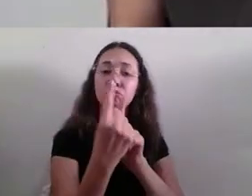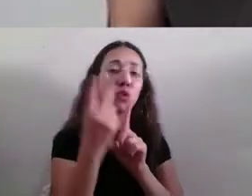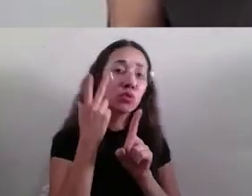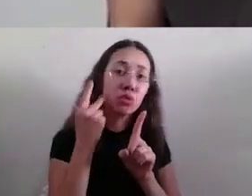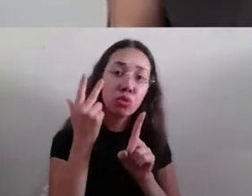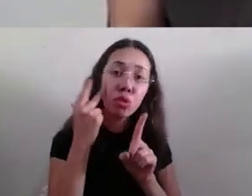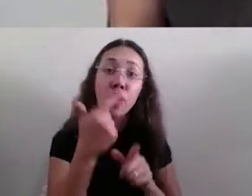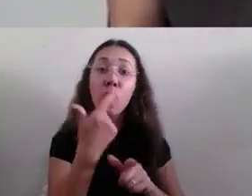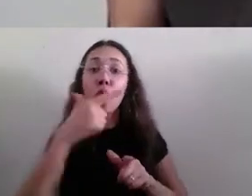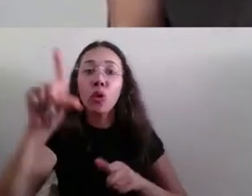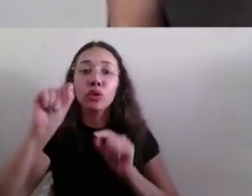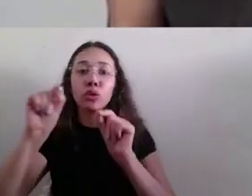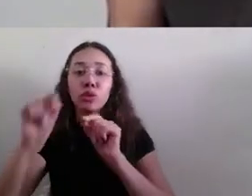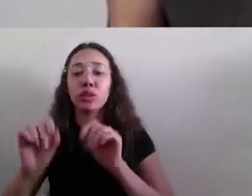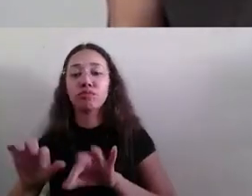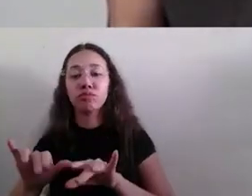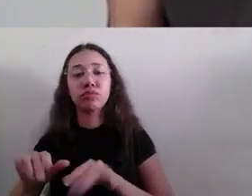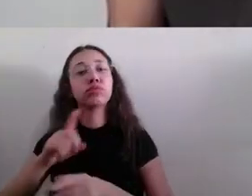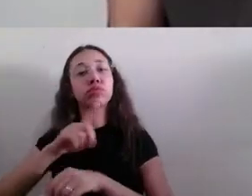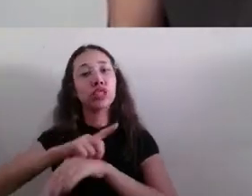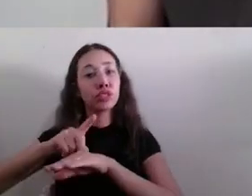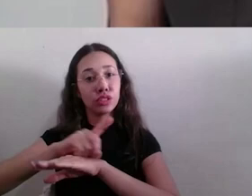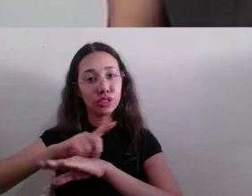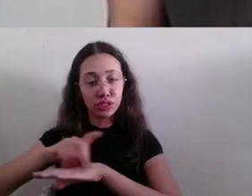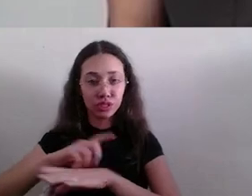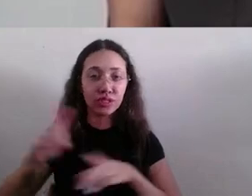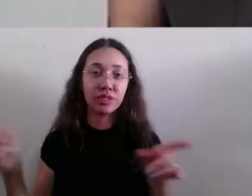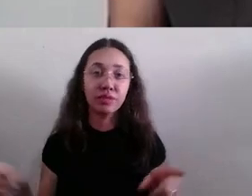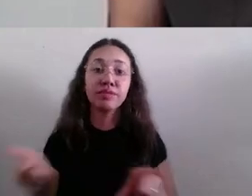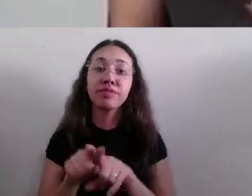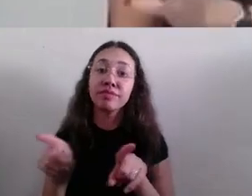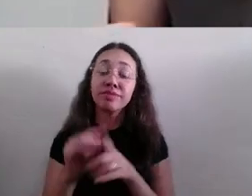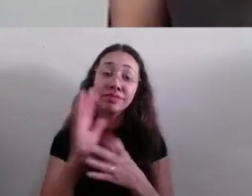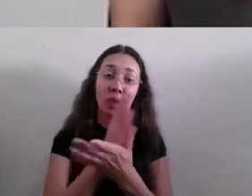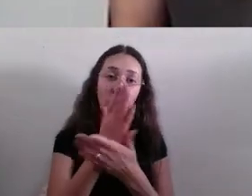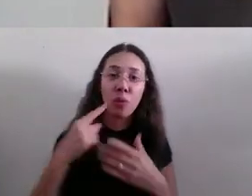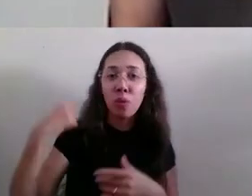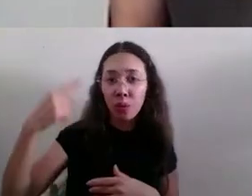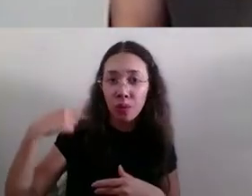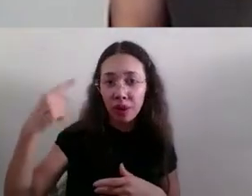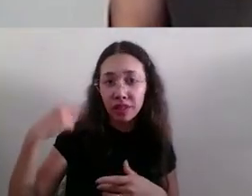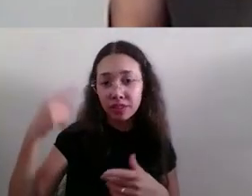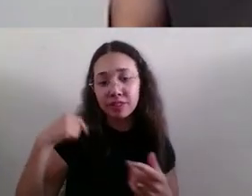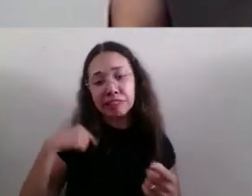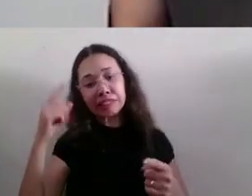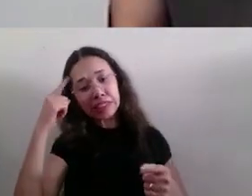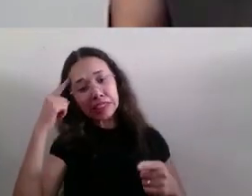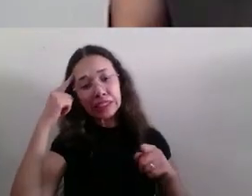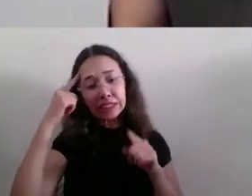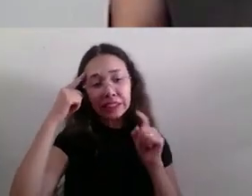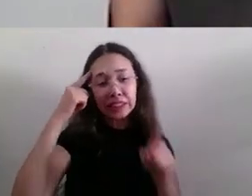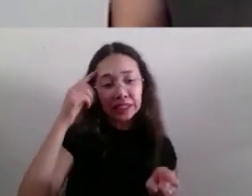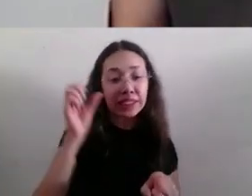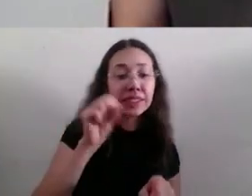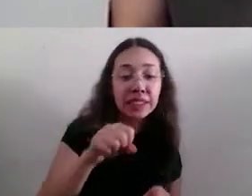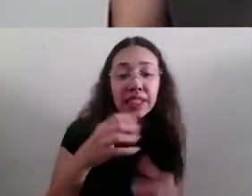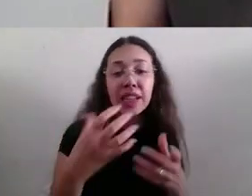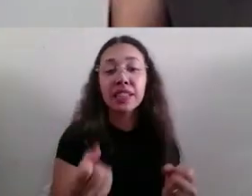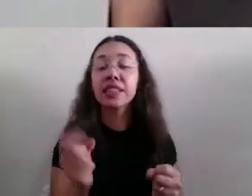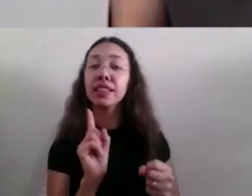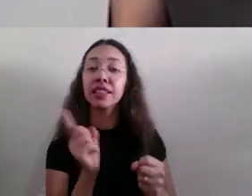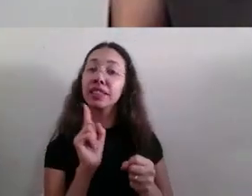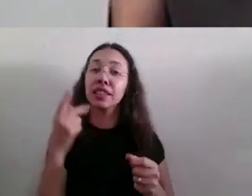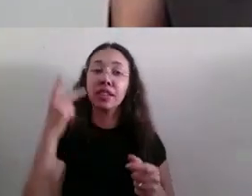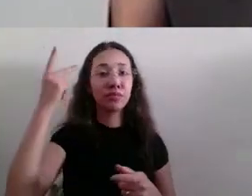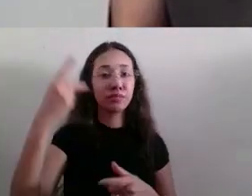obviamente, que cabia, né, aos advogados optarem por ingressar no núcleo ou não. Na prática, no TRF2, continua então com a estrutura de